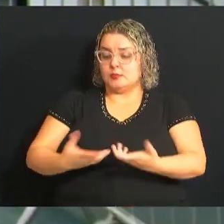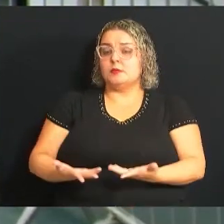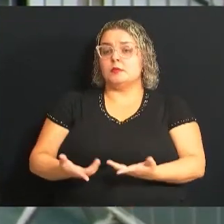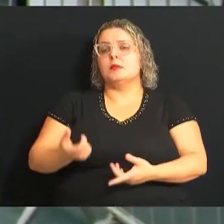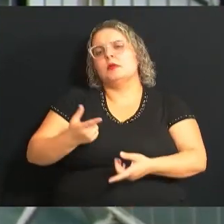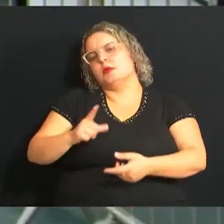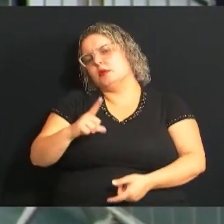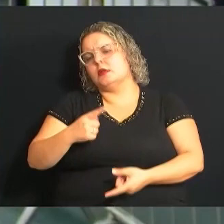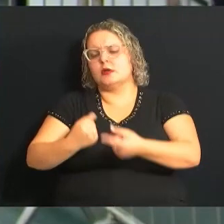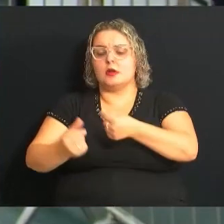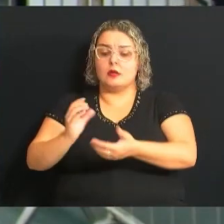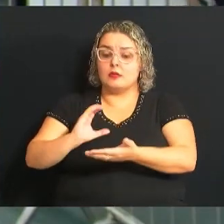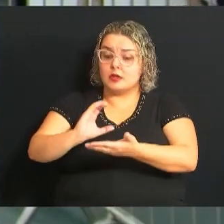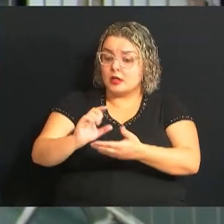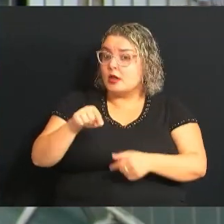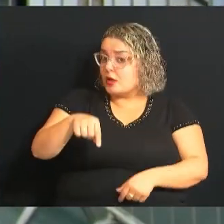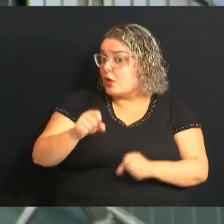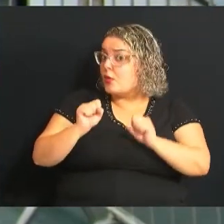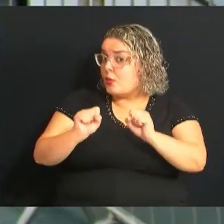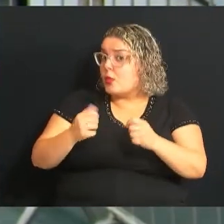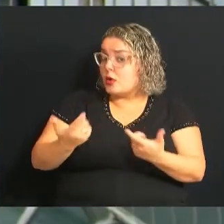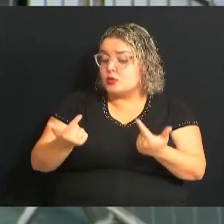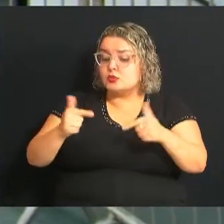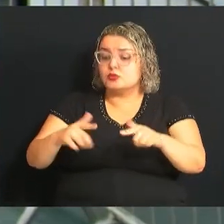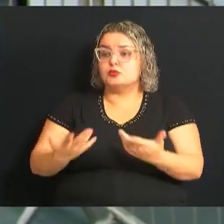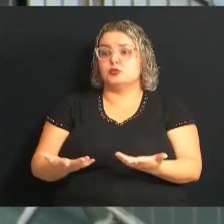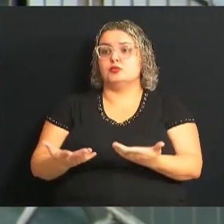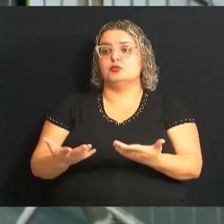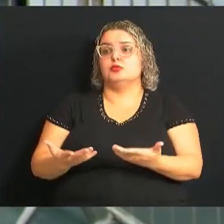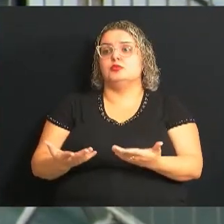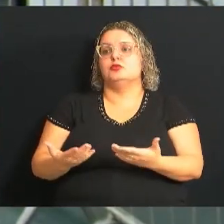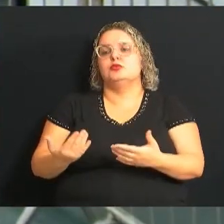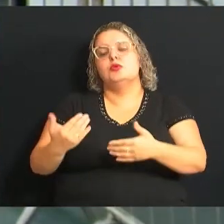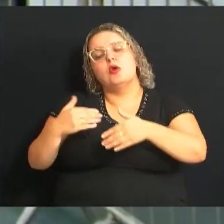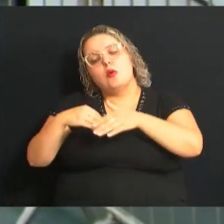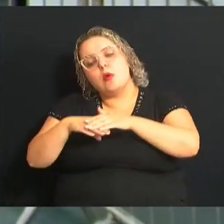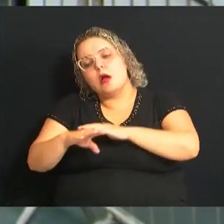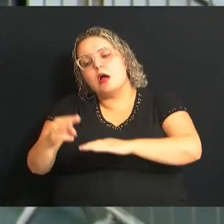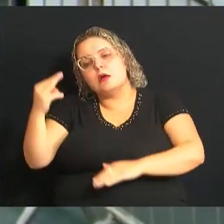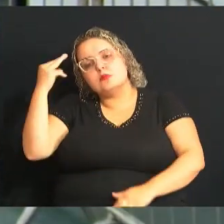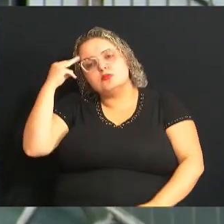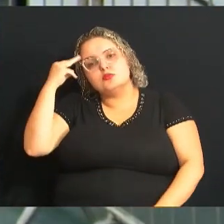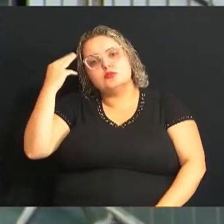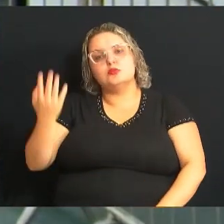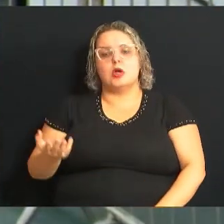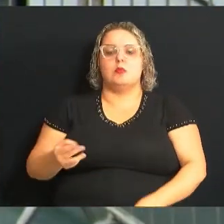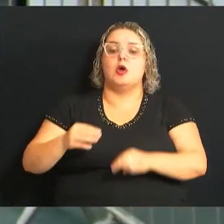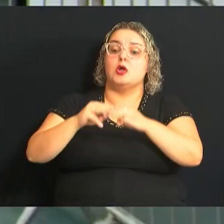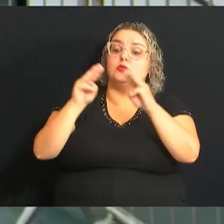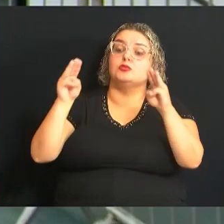que ali possa ser um local de guarda do museu da cidade ou de outro